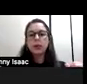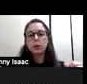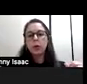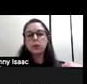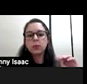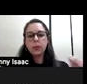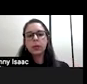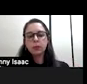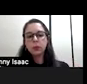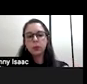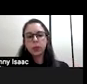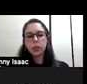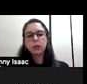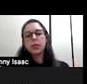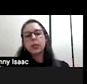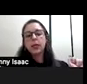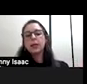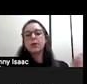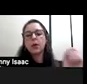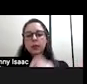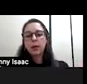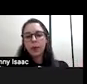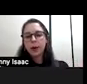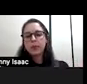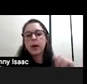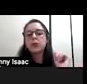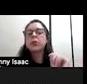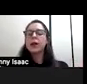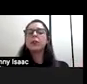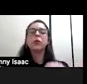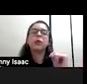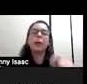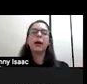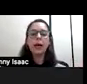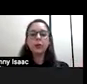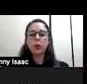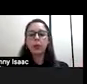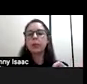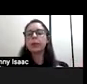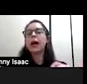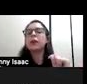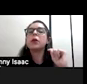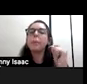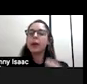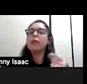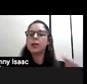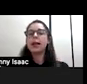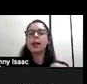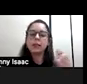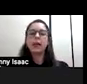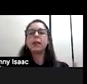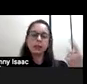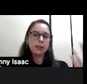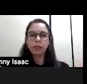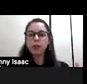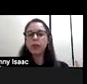nesses camundongos, 100 miligramas por quilo. 3 horas após, a gente realizou também testes comportamentais para avaliar